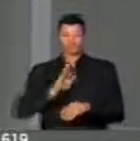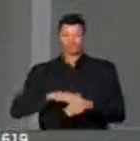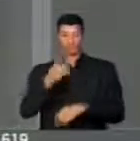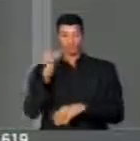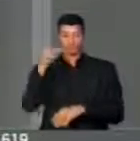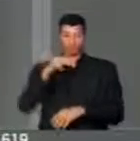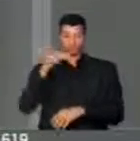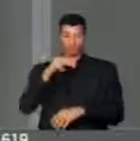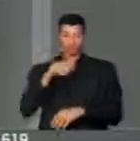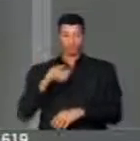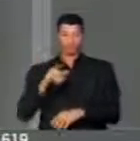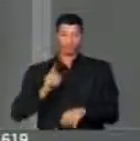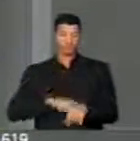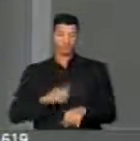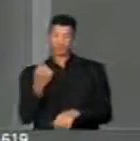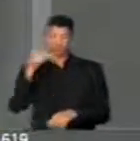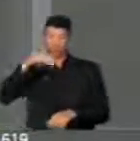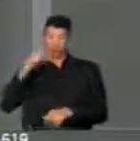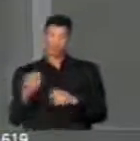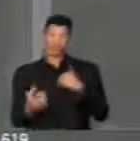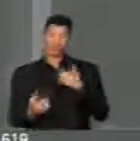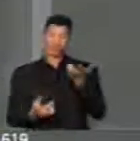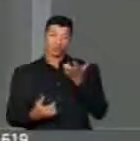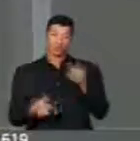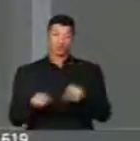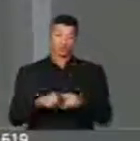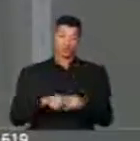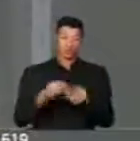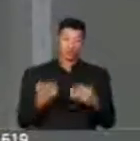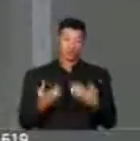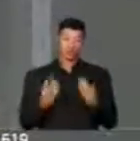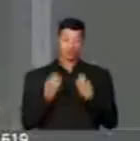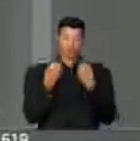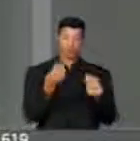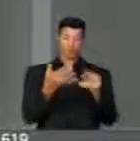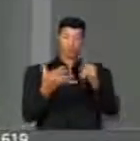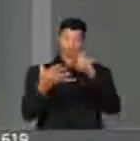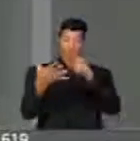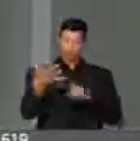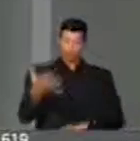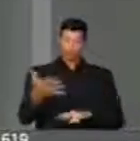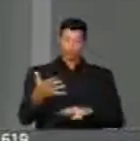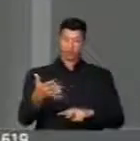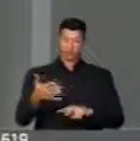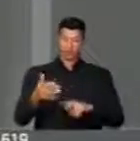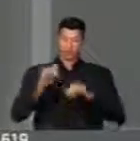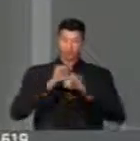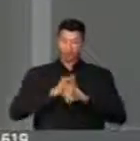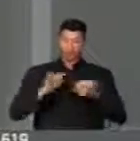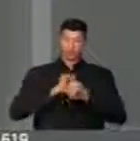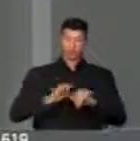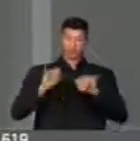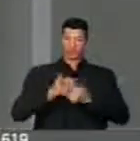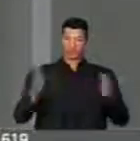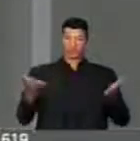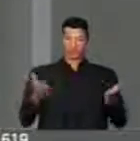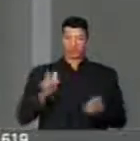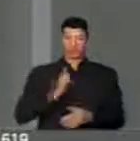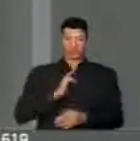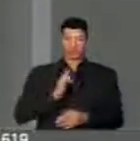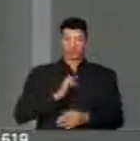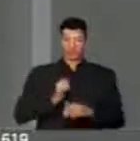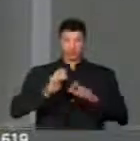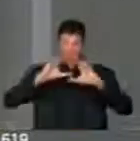1 minuto, e nesse 1 minuto eu quero também dar como lido a manifestação hoje que tivemos